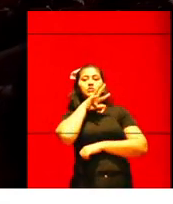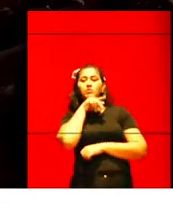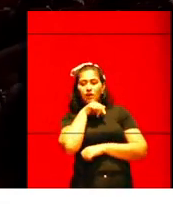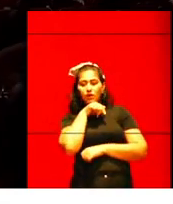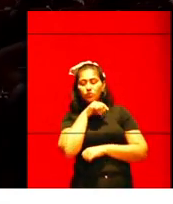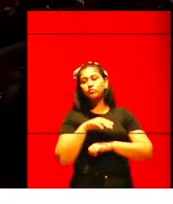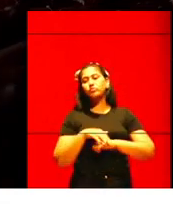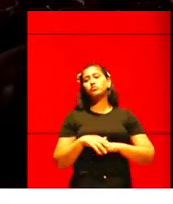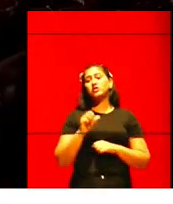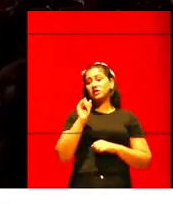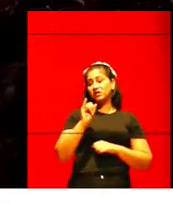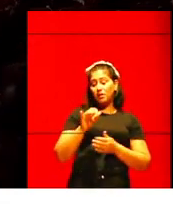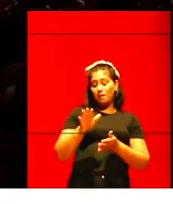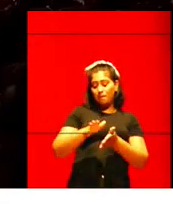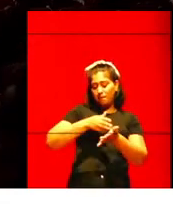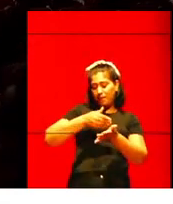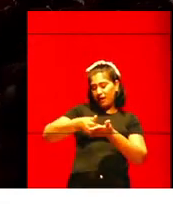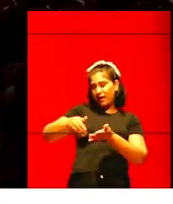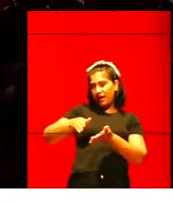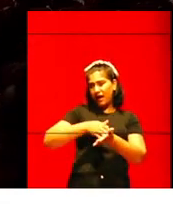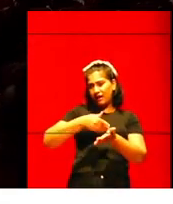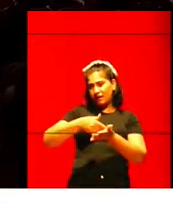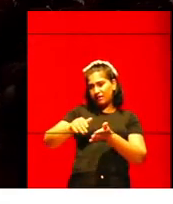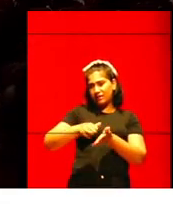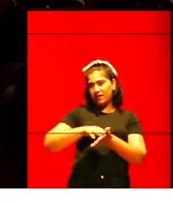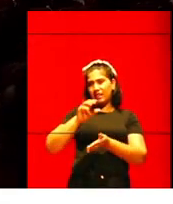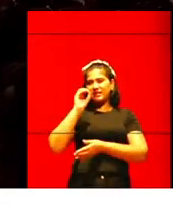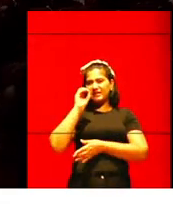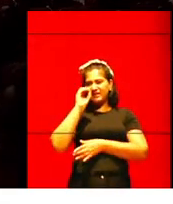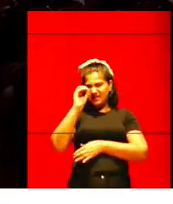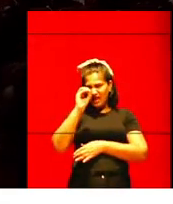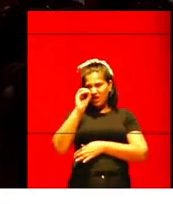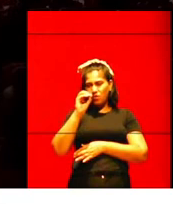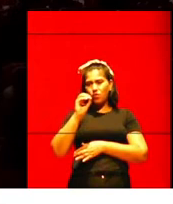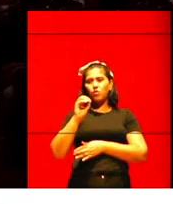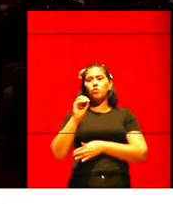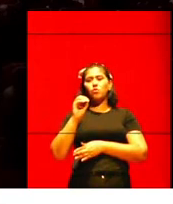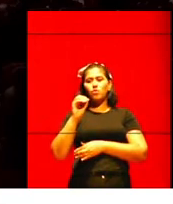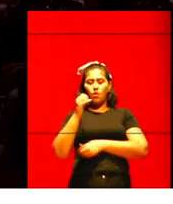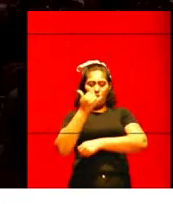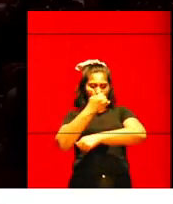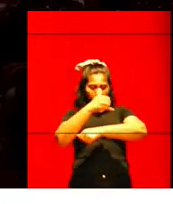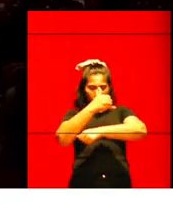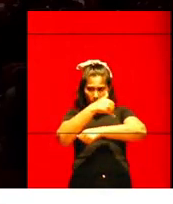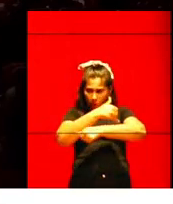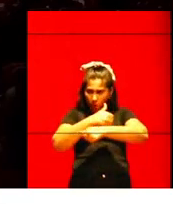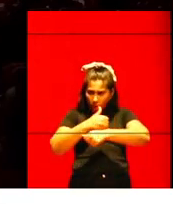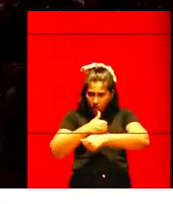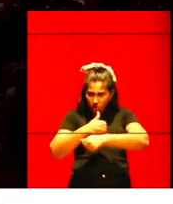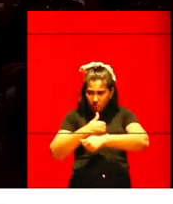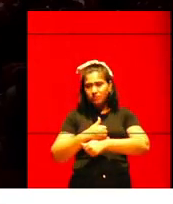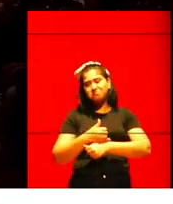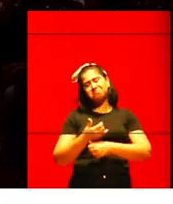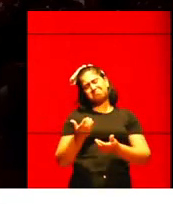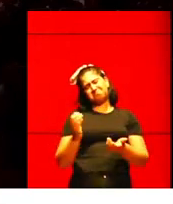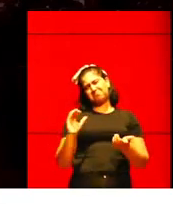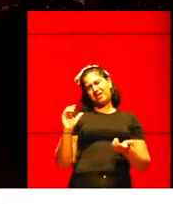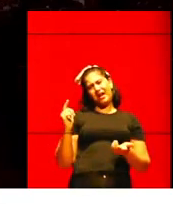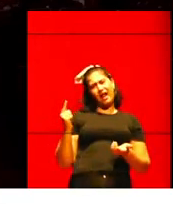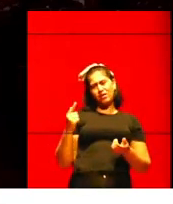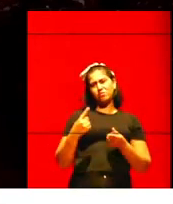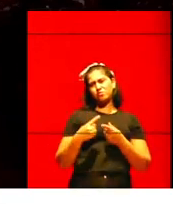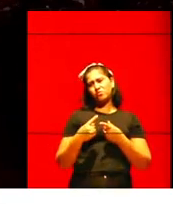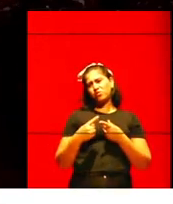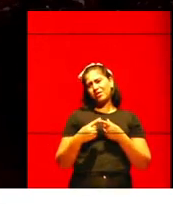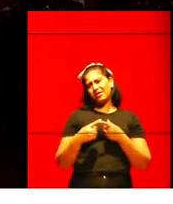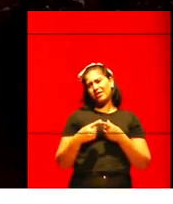de óleo, de margarina, falando 0% colesterol, você vai dizer, é óbvio que é 0% colesterol, porque